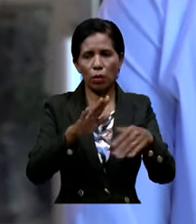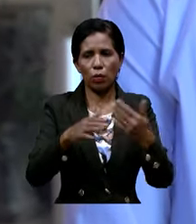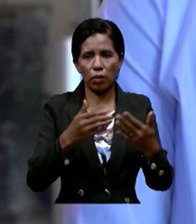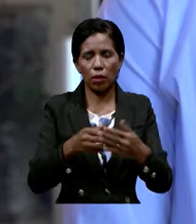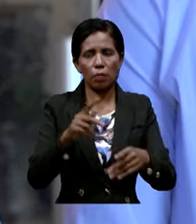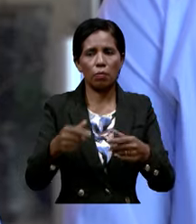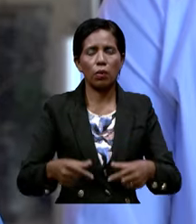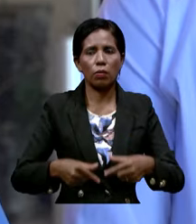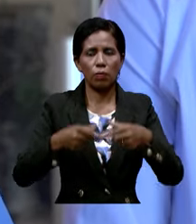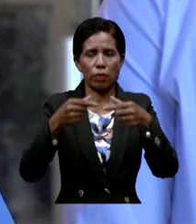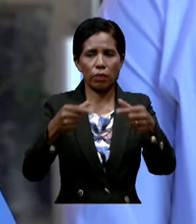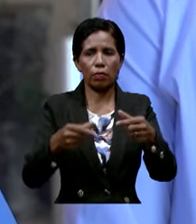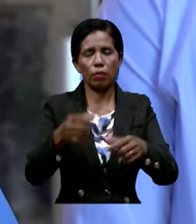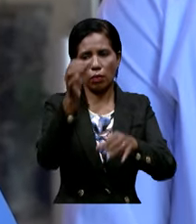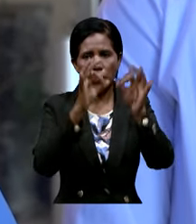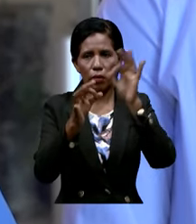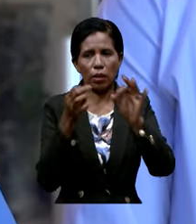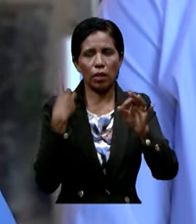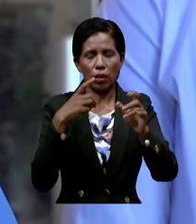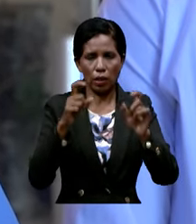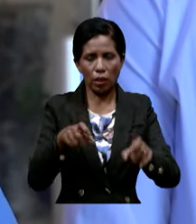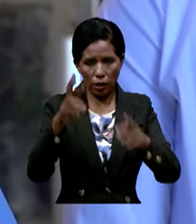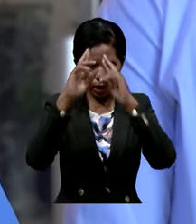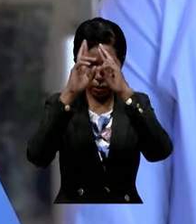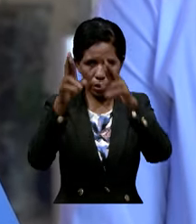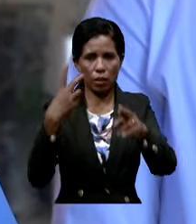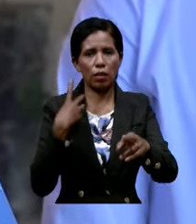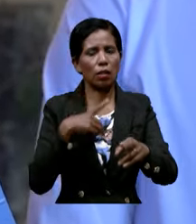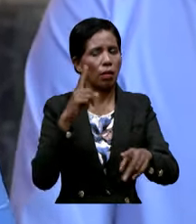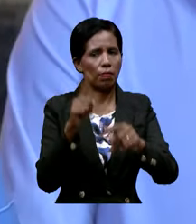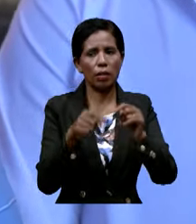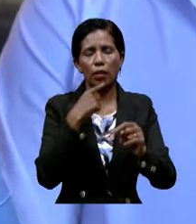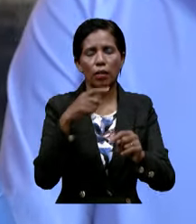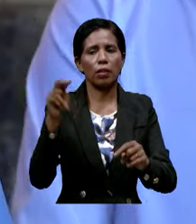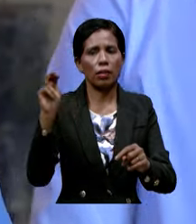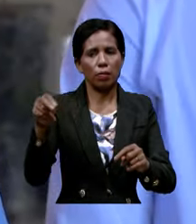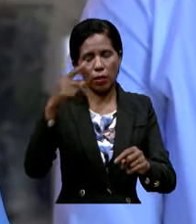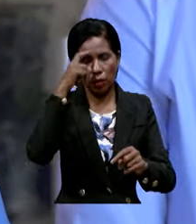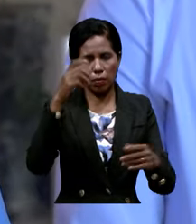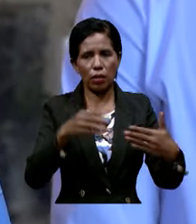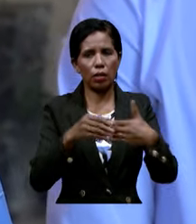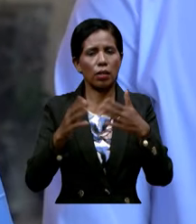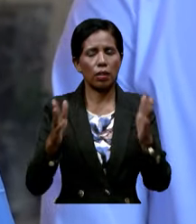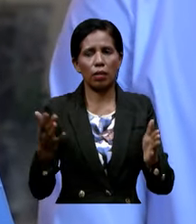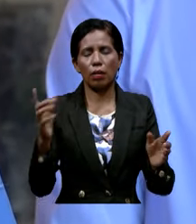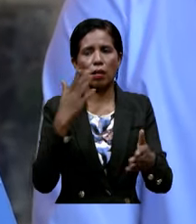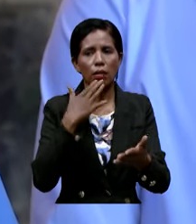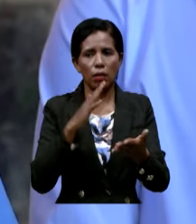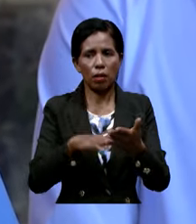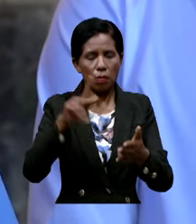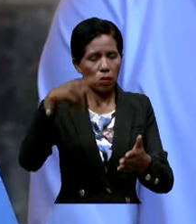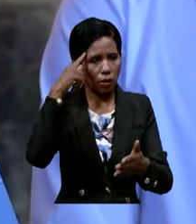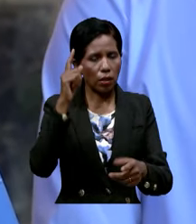mau fokus juga, pobo mau fokir, kita tinggal respect ini dan kita label dia yang kata oh tambah nih hukum bela dia, lahir nih label ya, politik label